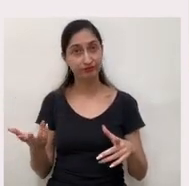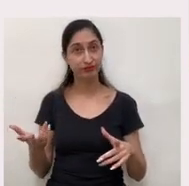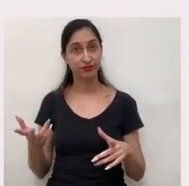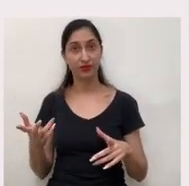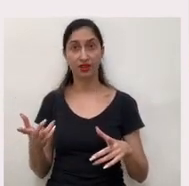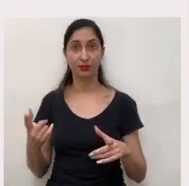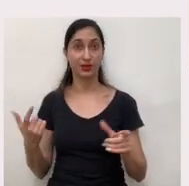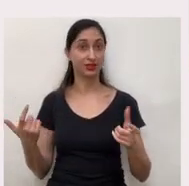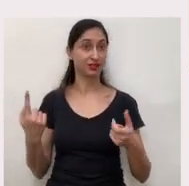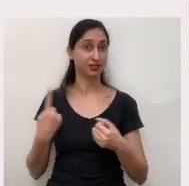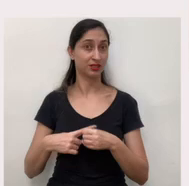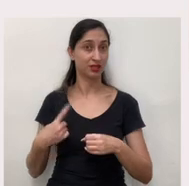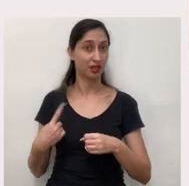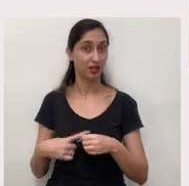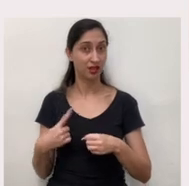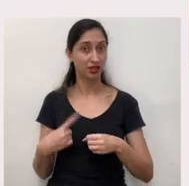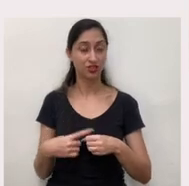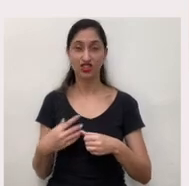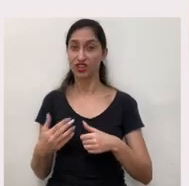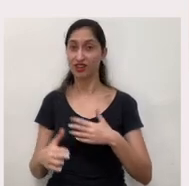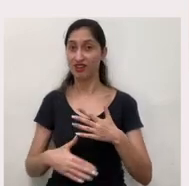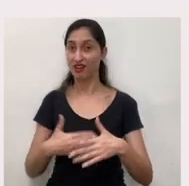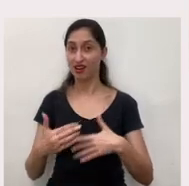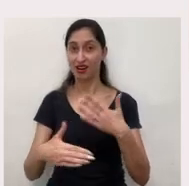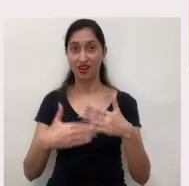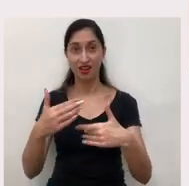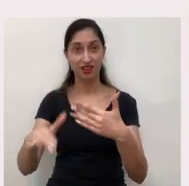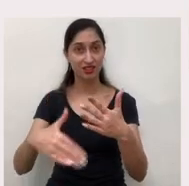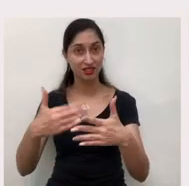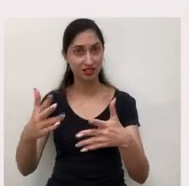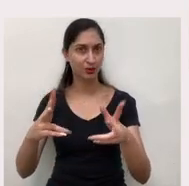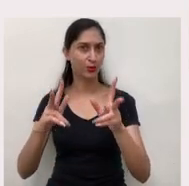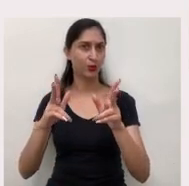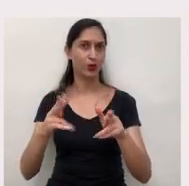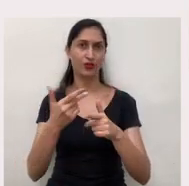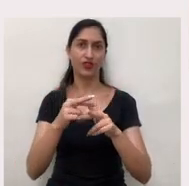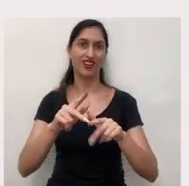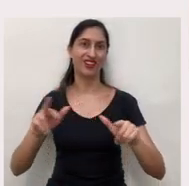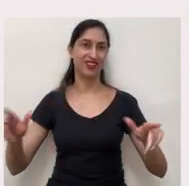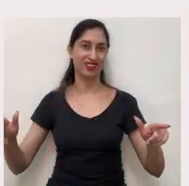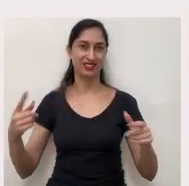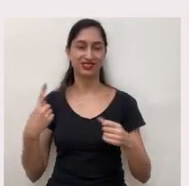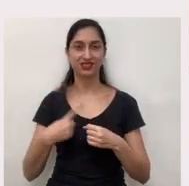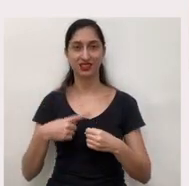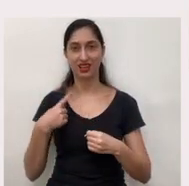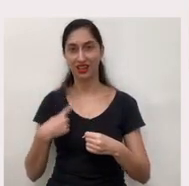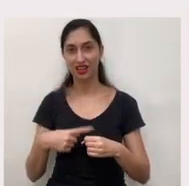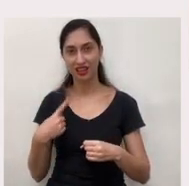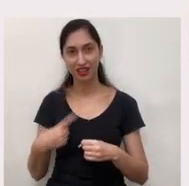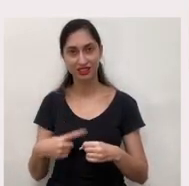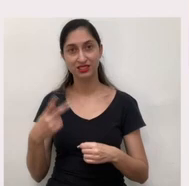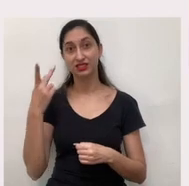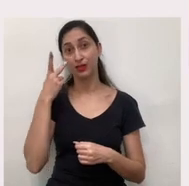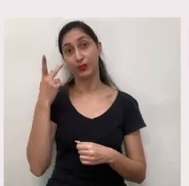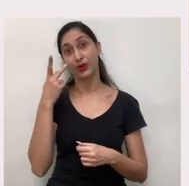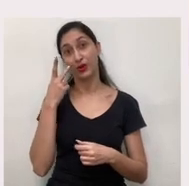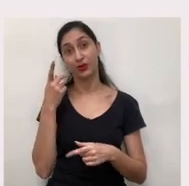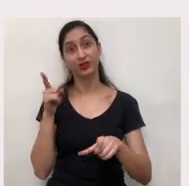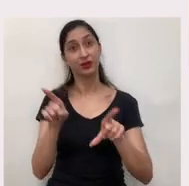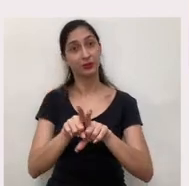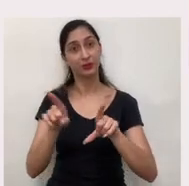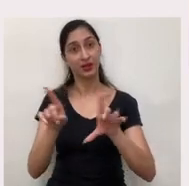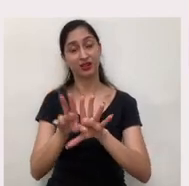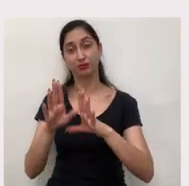que cresce sem, como muitas, né, assim, São Paulo também é demolição atrás